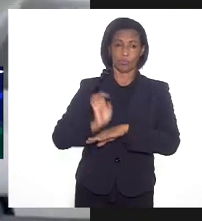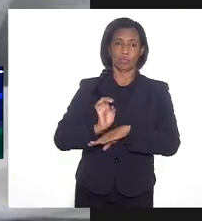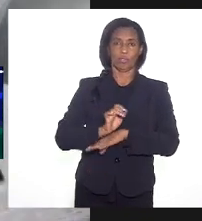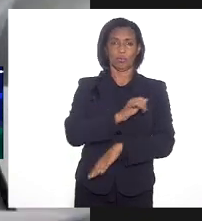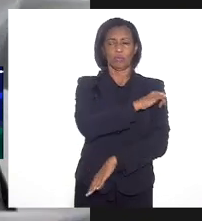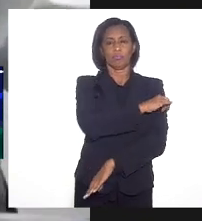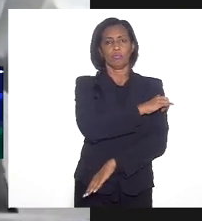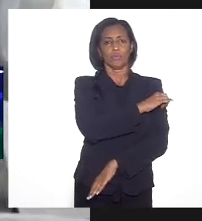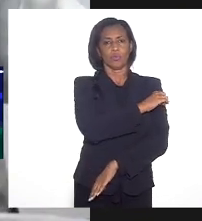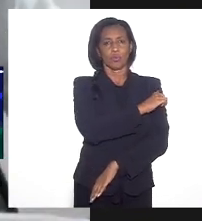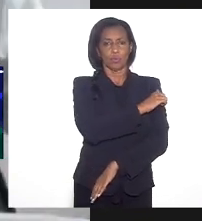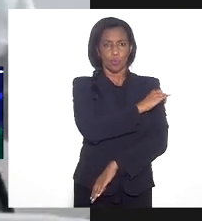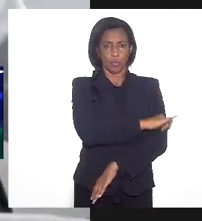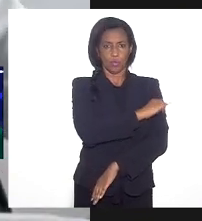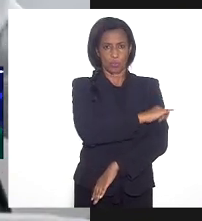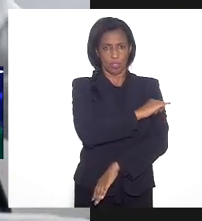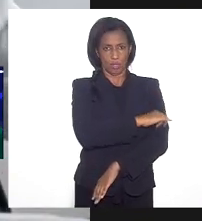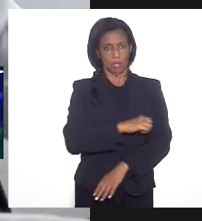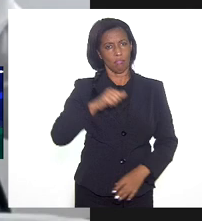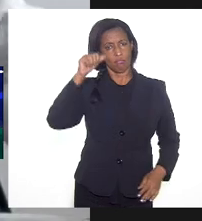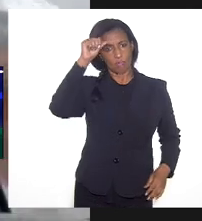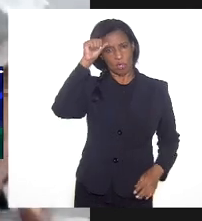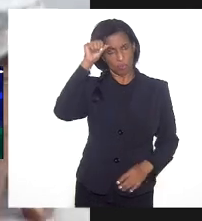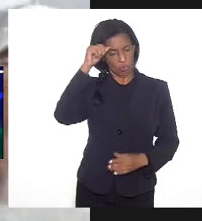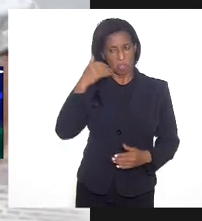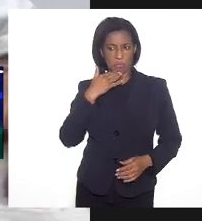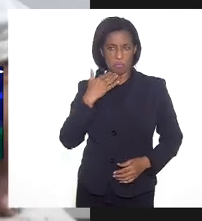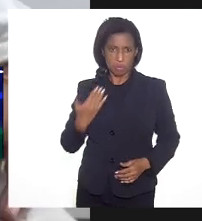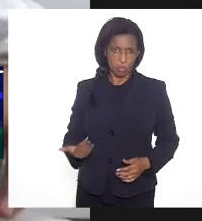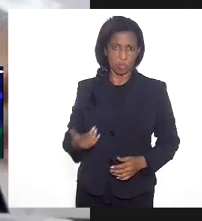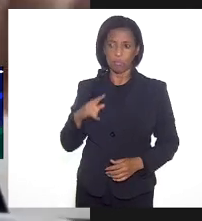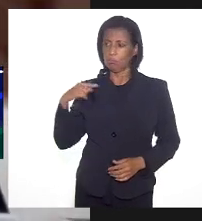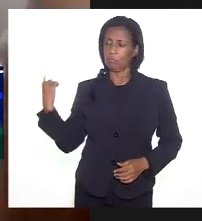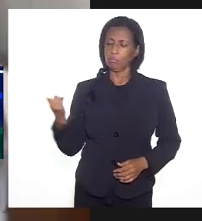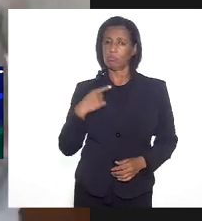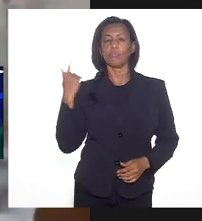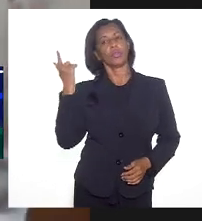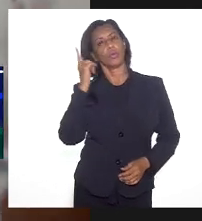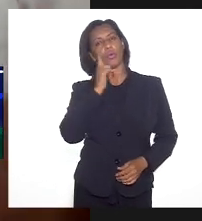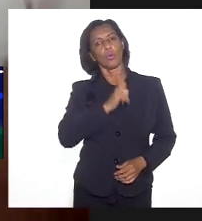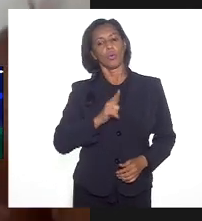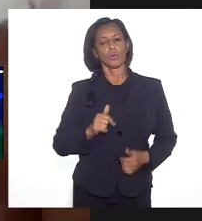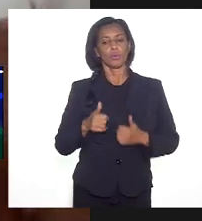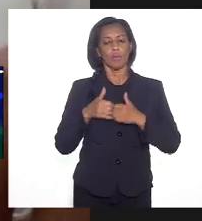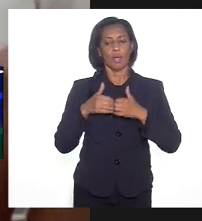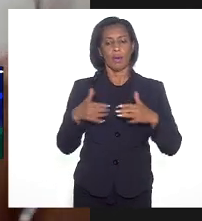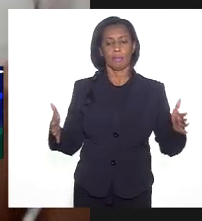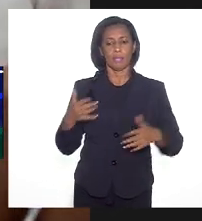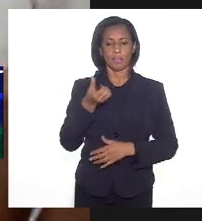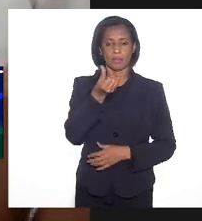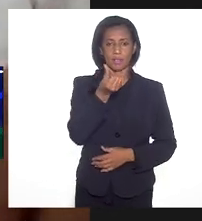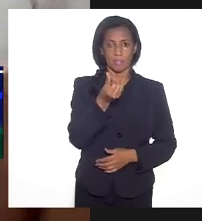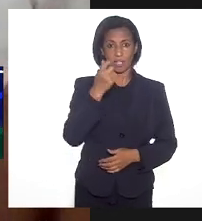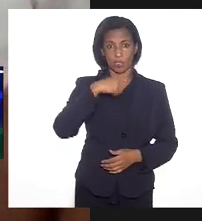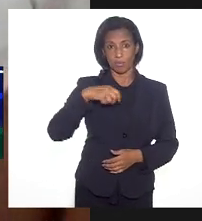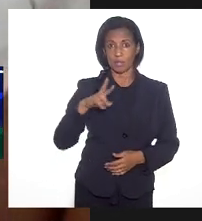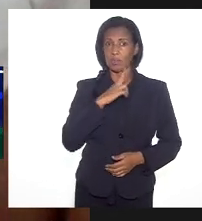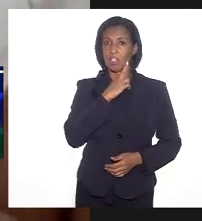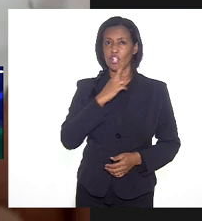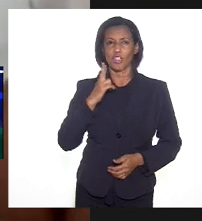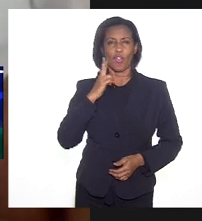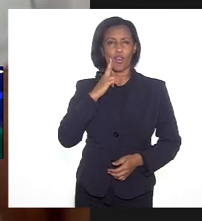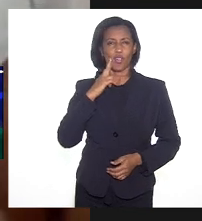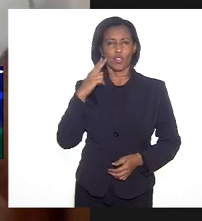Janeiro missão dada pelo governador Cláudio Castro a gente conseguiu reabrir nesses seis meses dois restaurantes